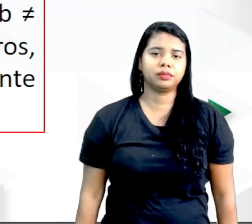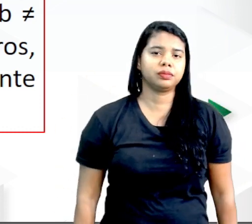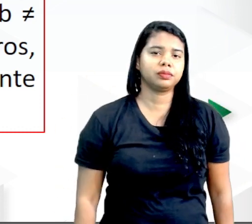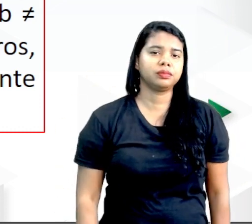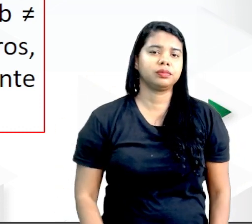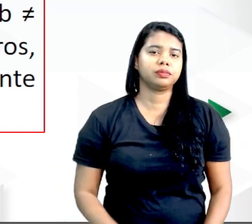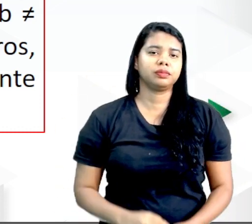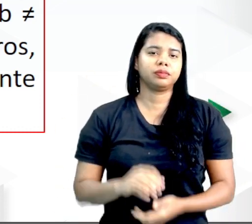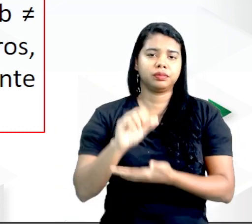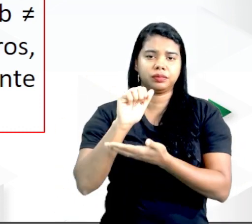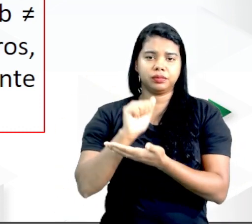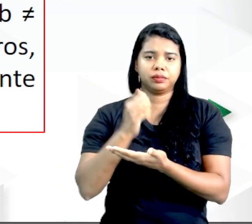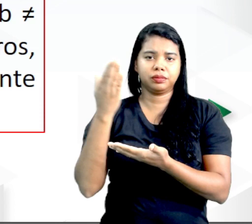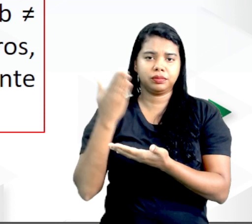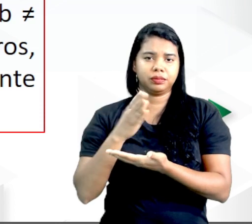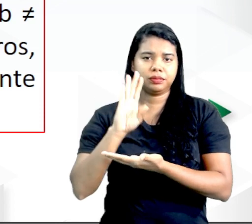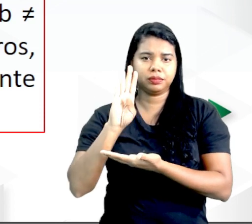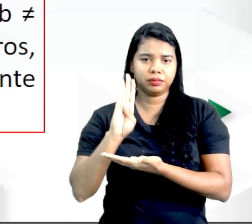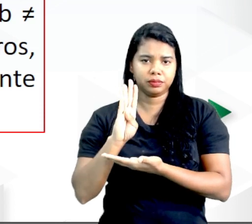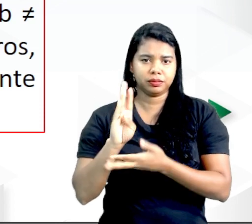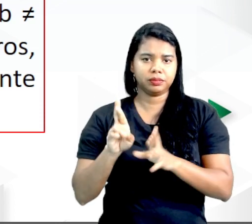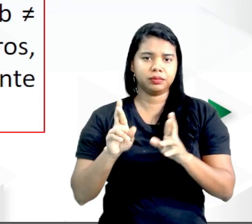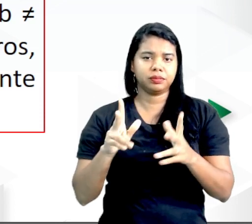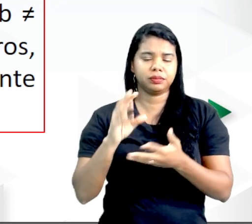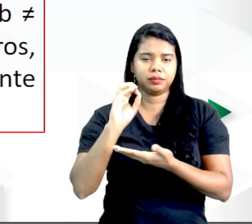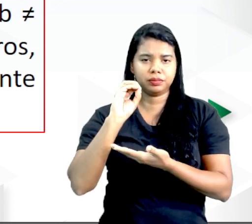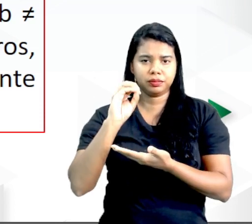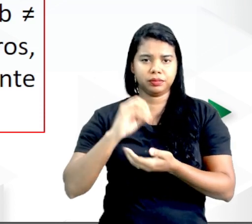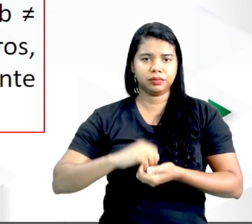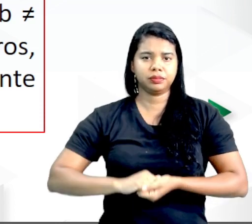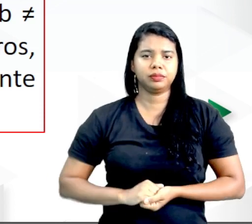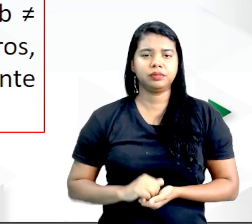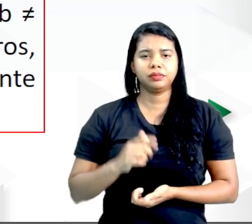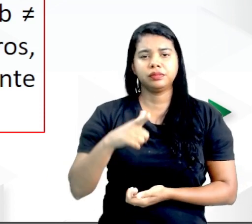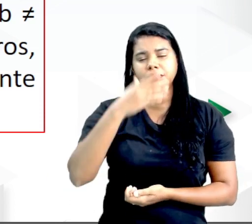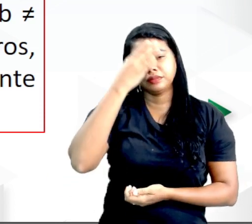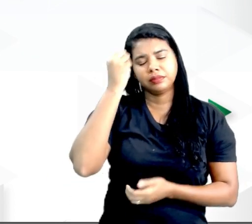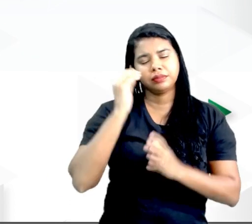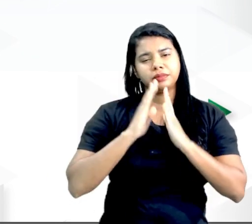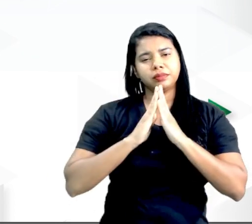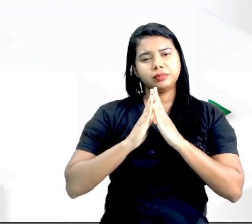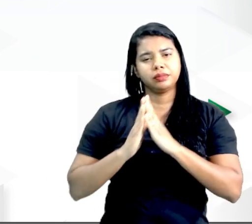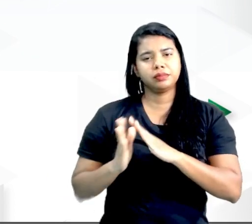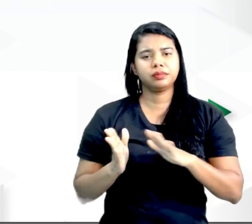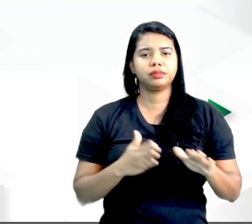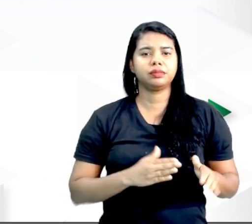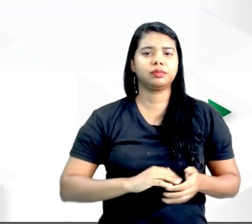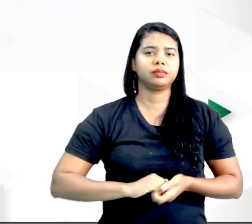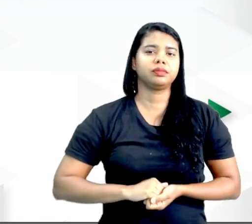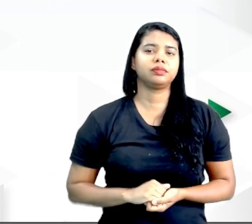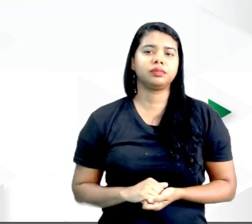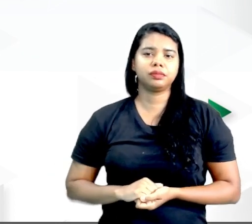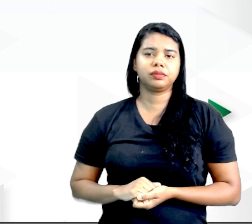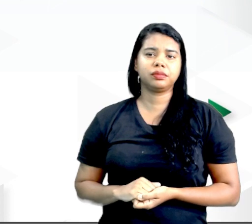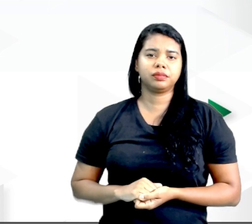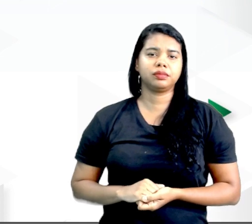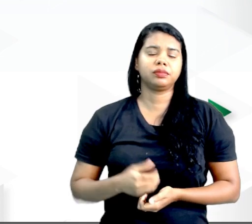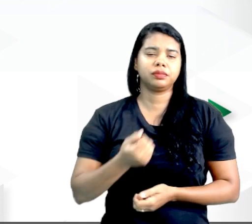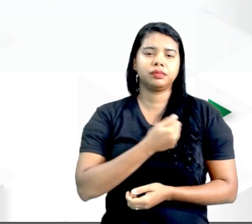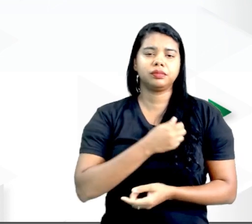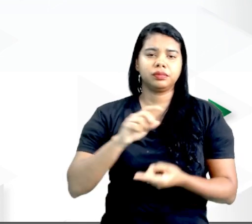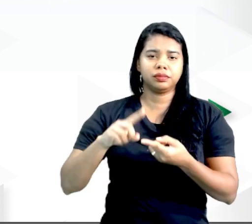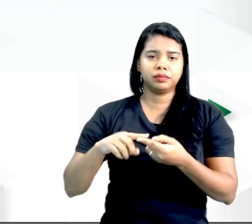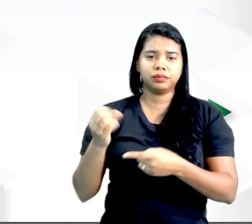barra inclinada B, tá bom? Onde B é diferente de zero. Não esquece, por favor. Número racional na forma